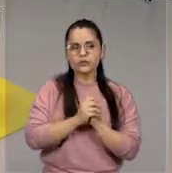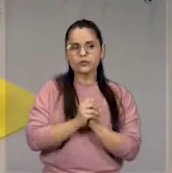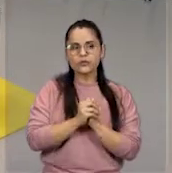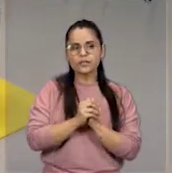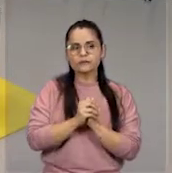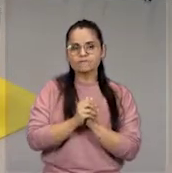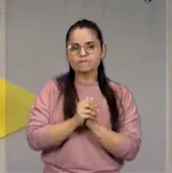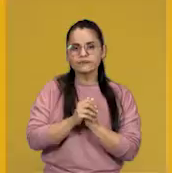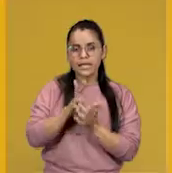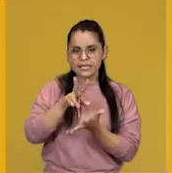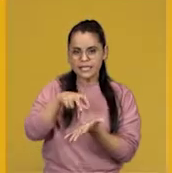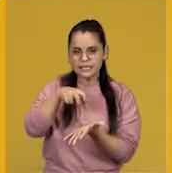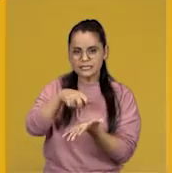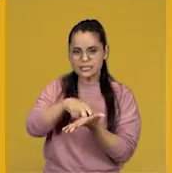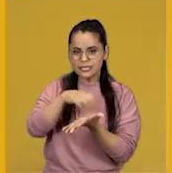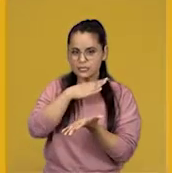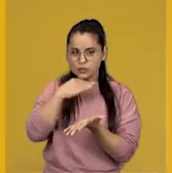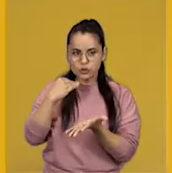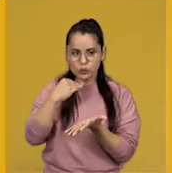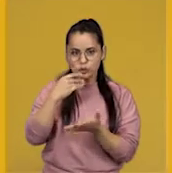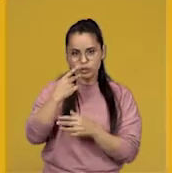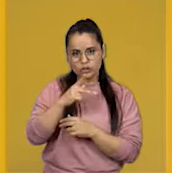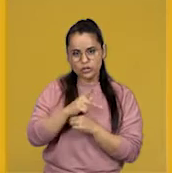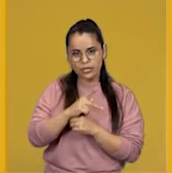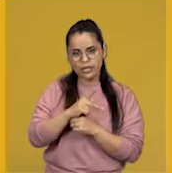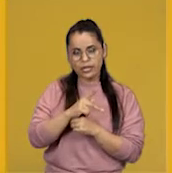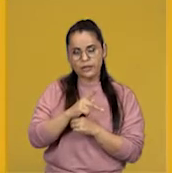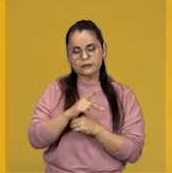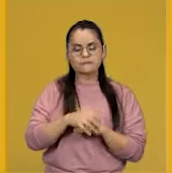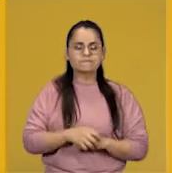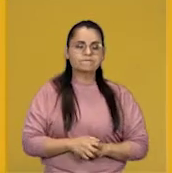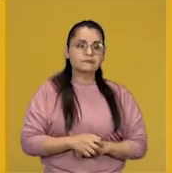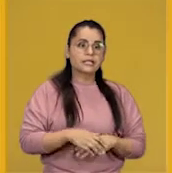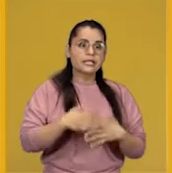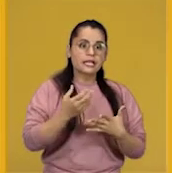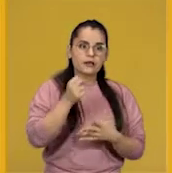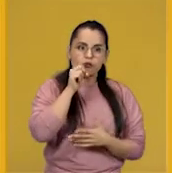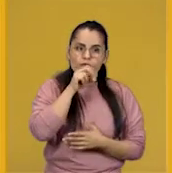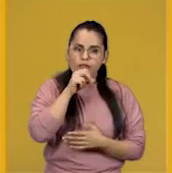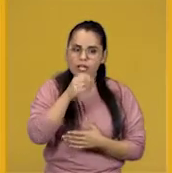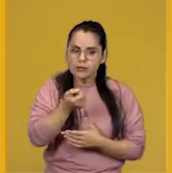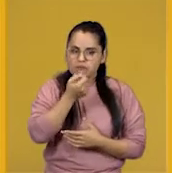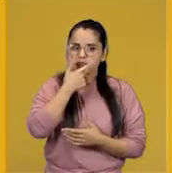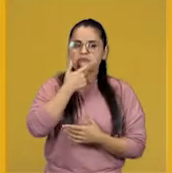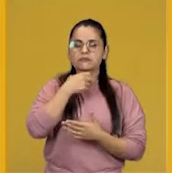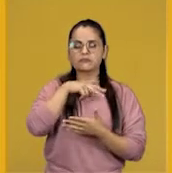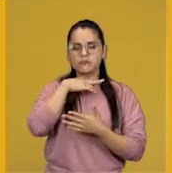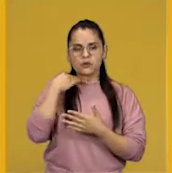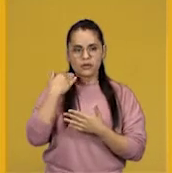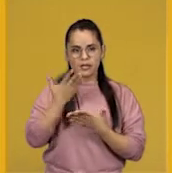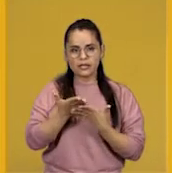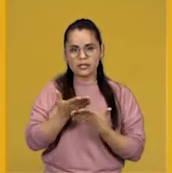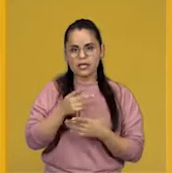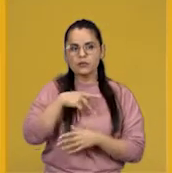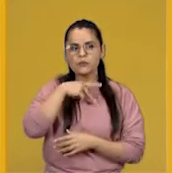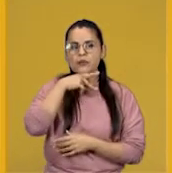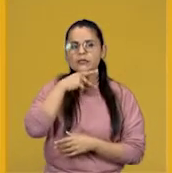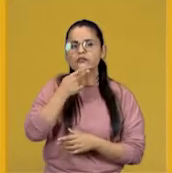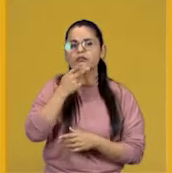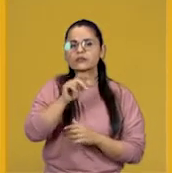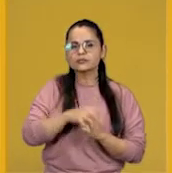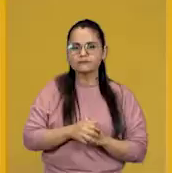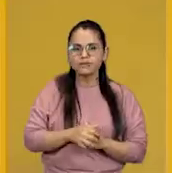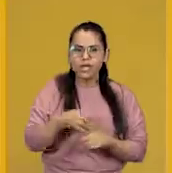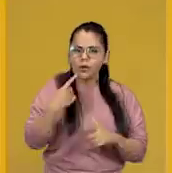de morte dele, porque ele é condenado à morte por envenenamento. E Platão, um dos seguidores dele, vai falar assim, por que você